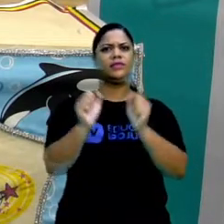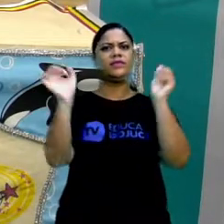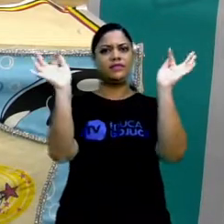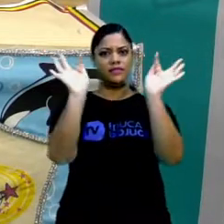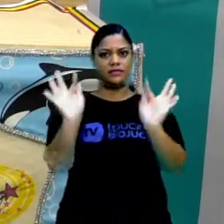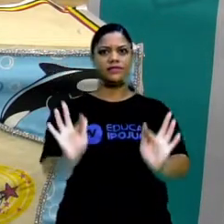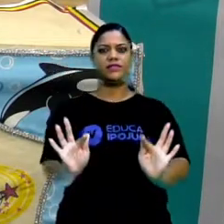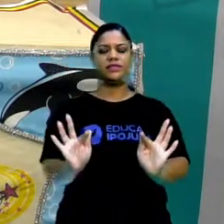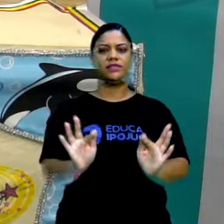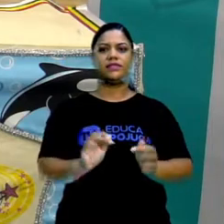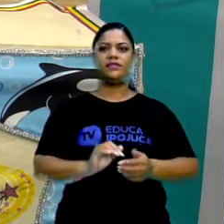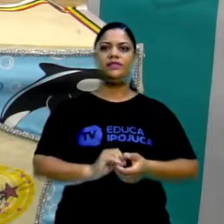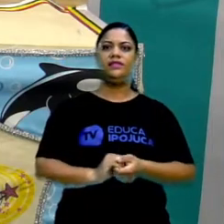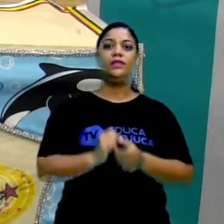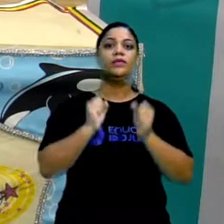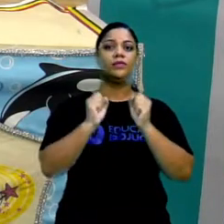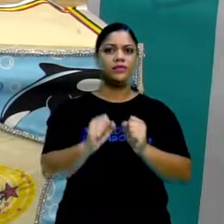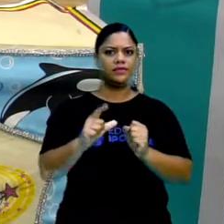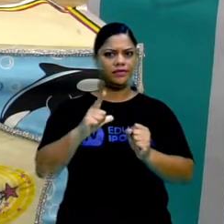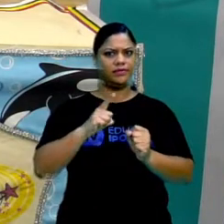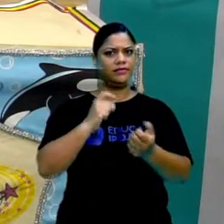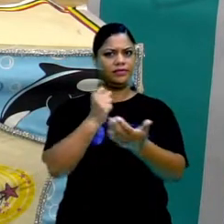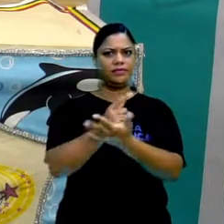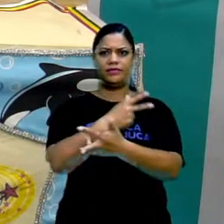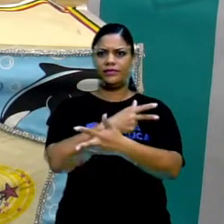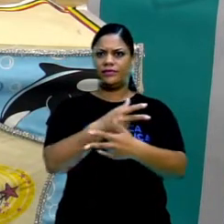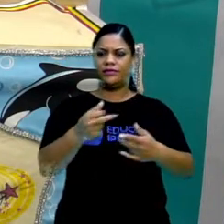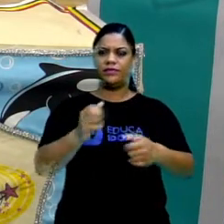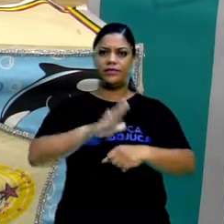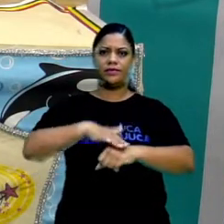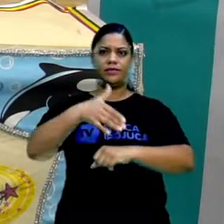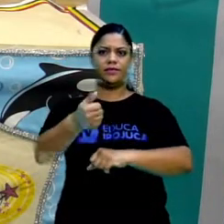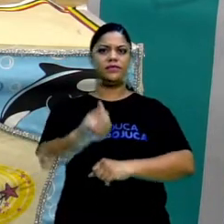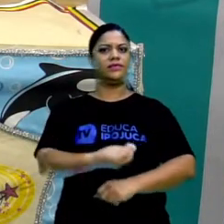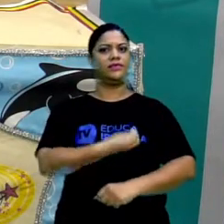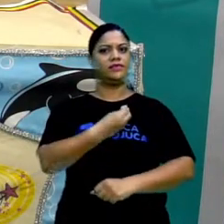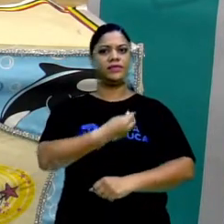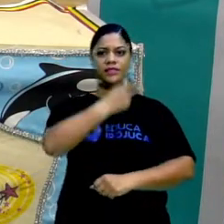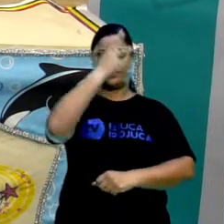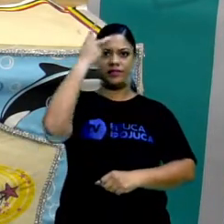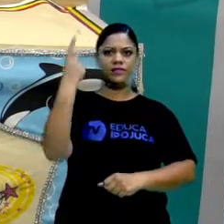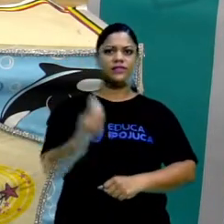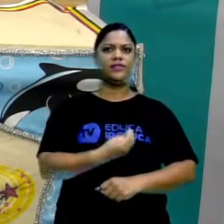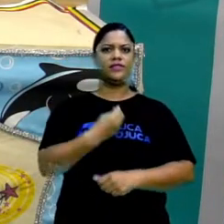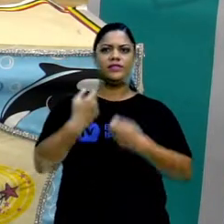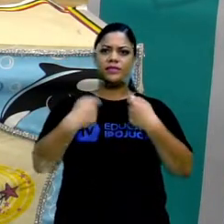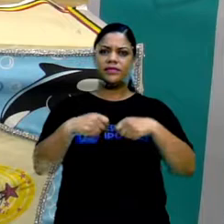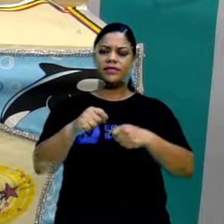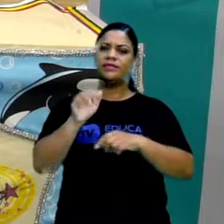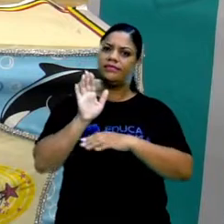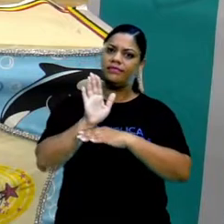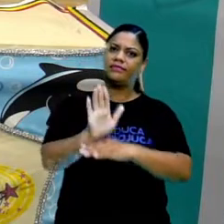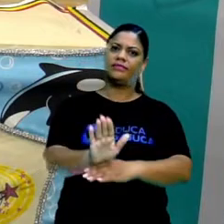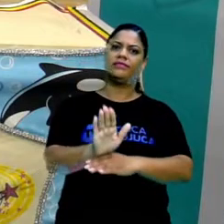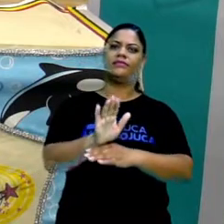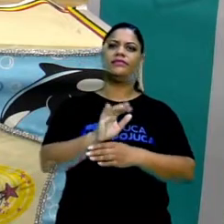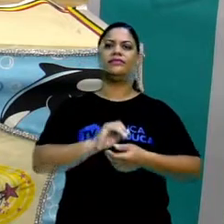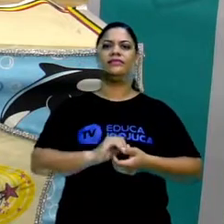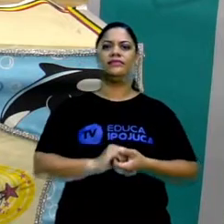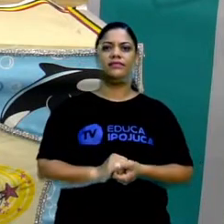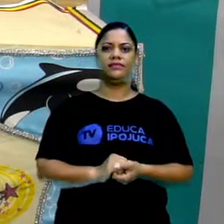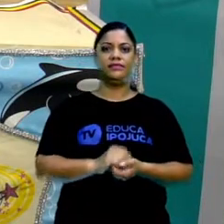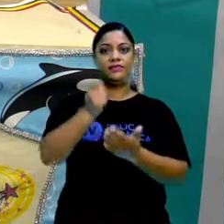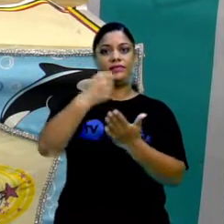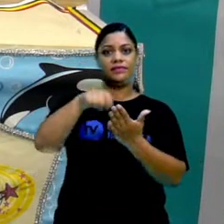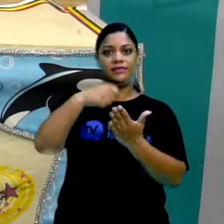feliz. Pudesse ter algumas condições, pudesse melhorar de vida as pessoas que estavam precisando de ajuda. Então foi o que